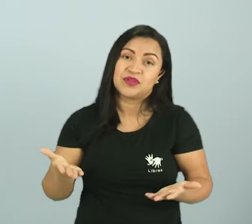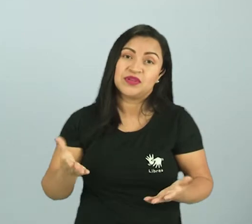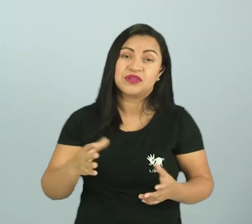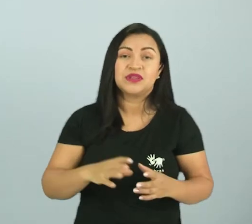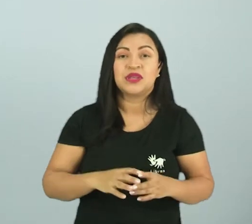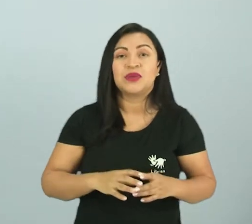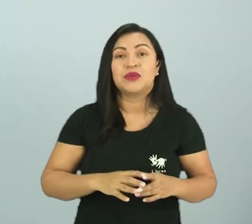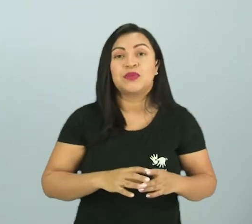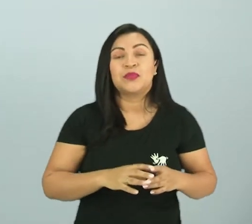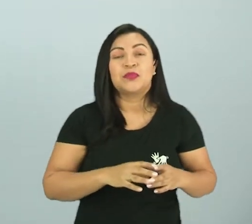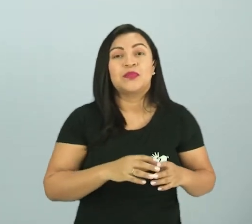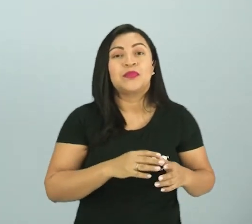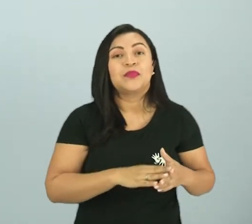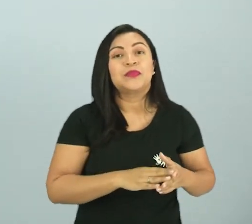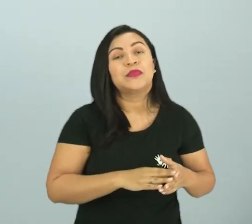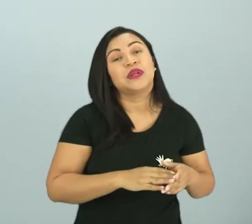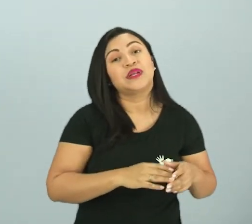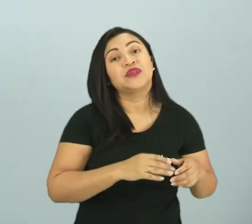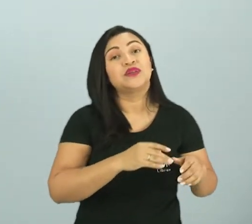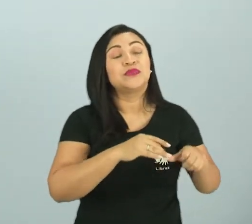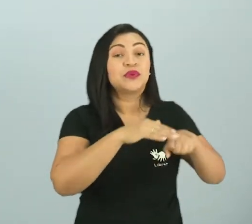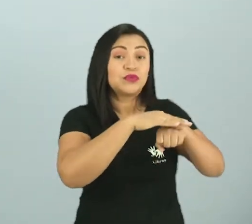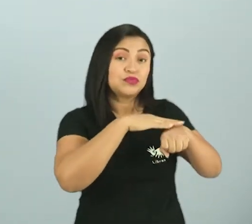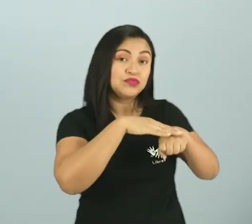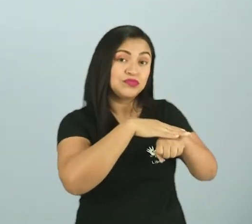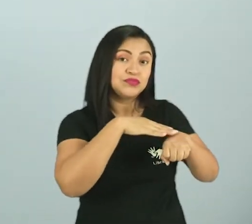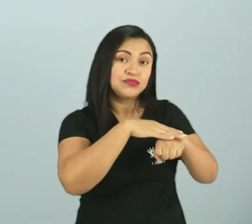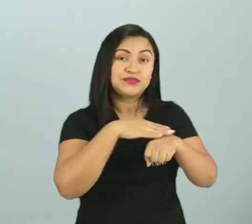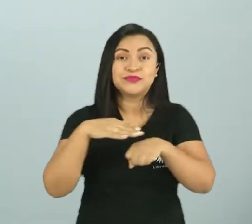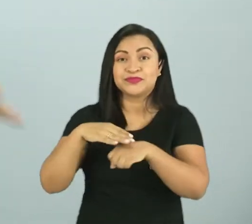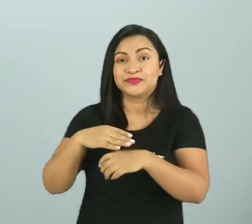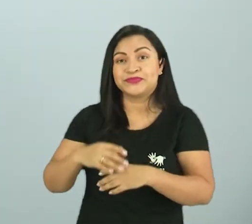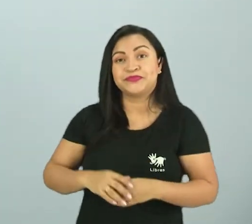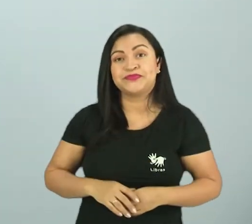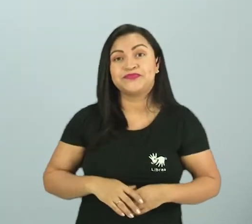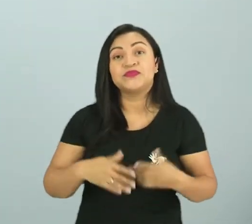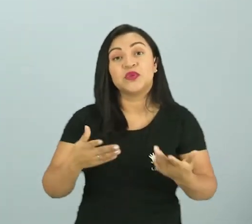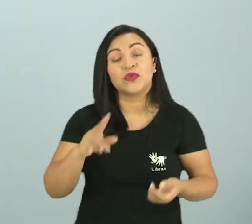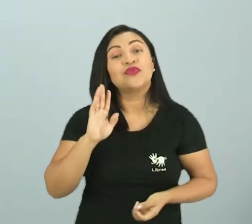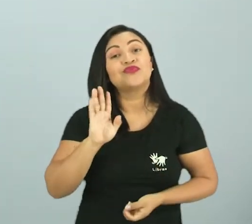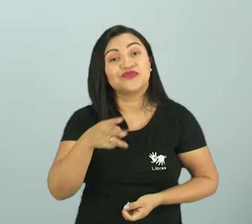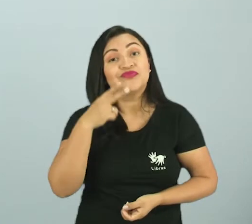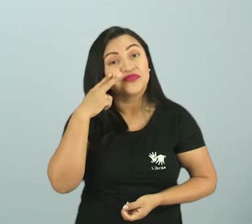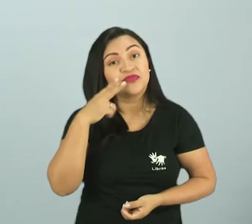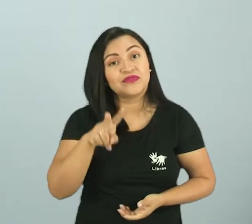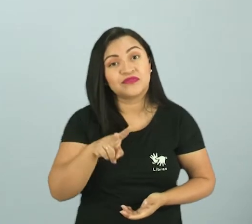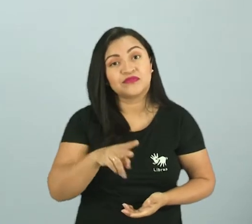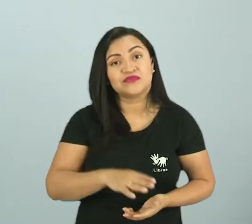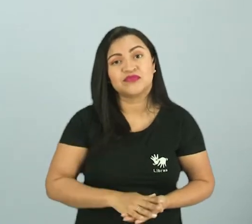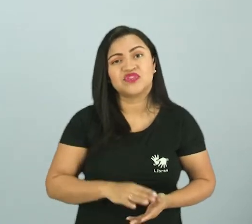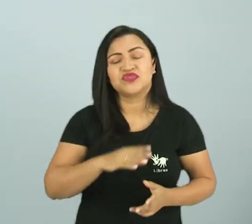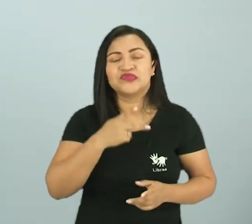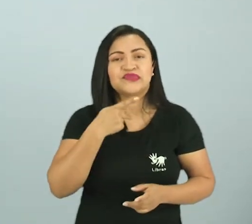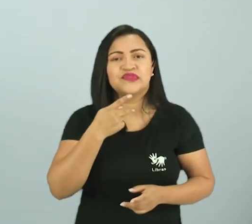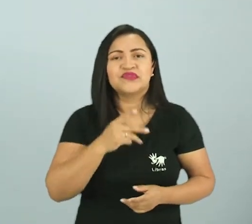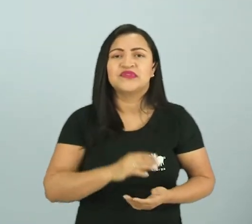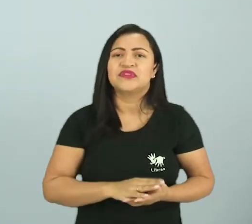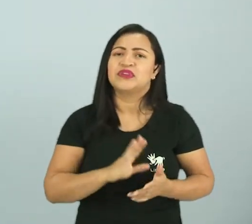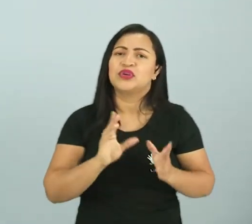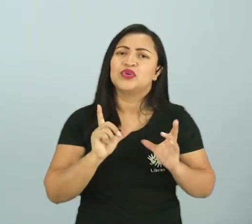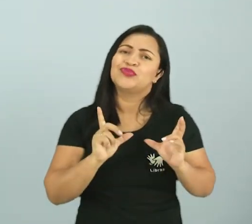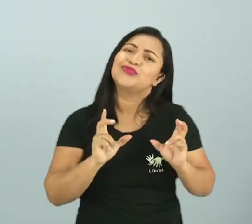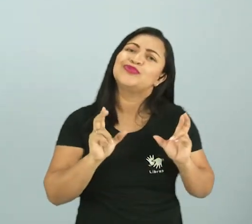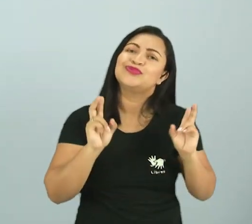uma comunicação. Então, basicamente isso, a gente já viu realmente sobre isso, eu não vou entrar muito nesse conceito de